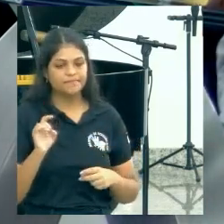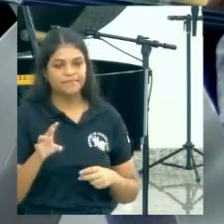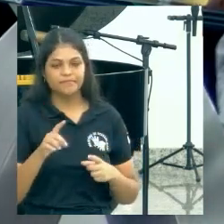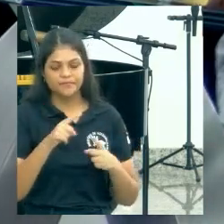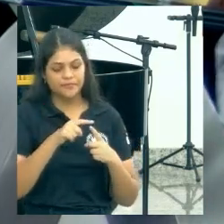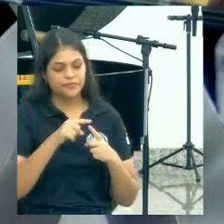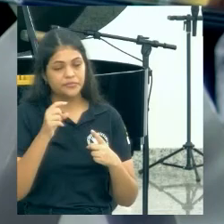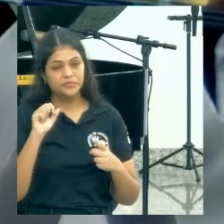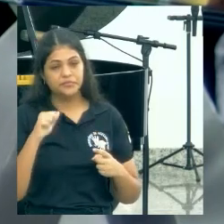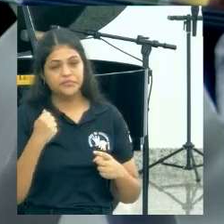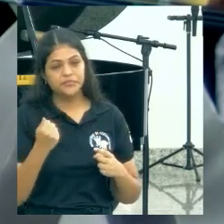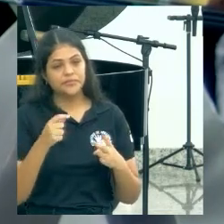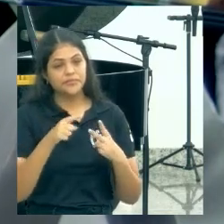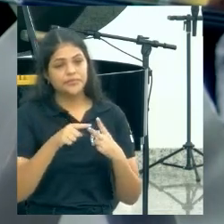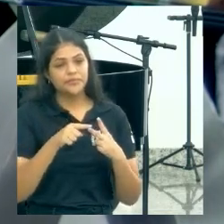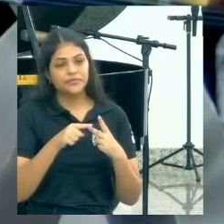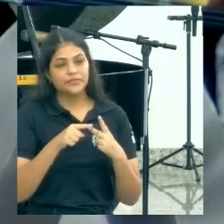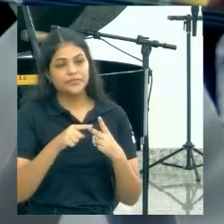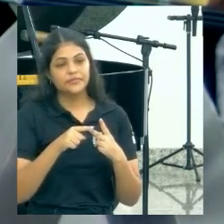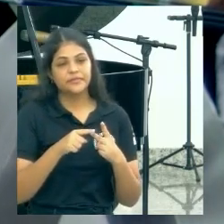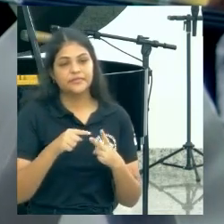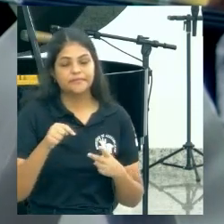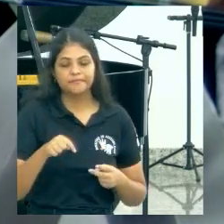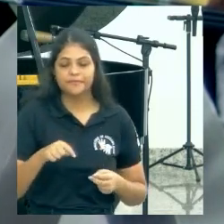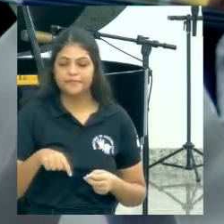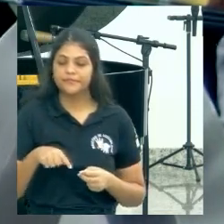tem vaga, aqui não pode.